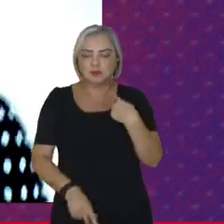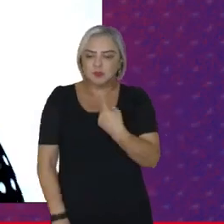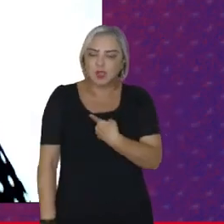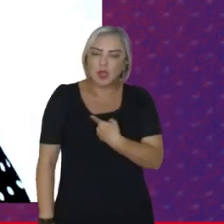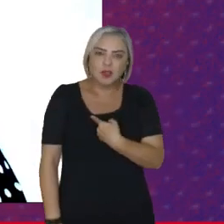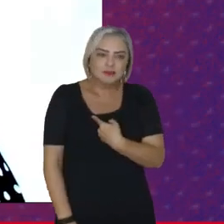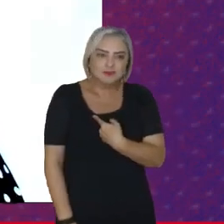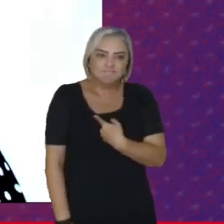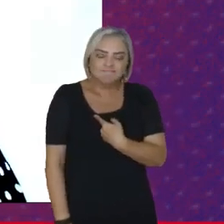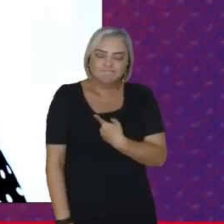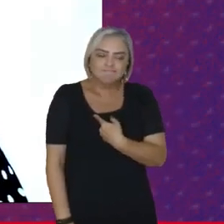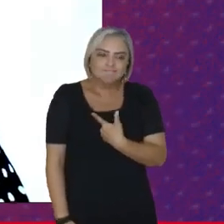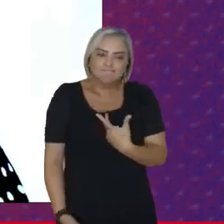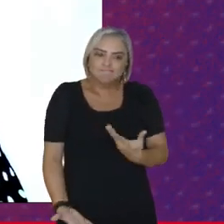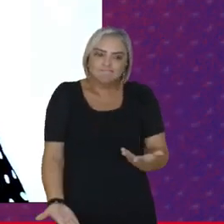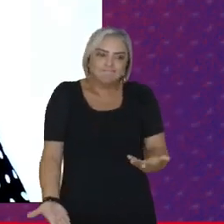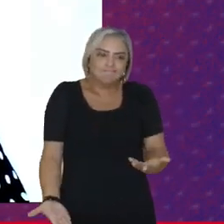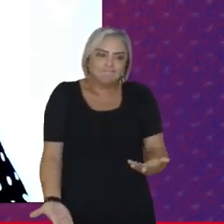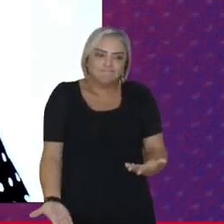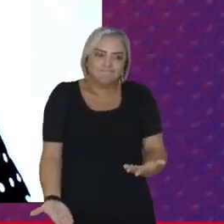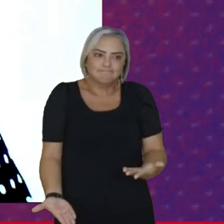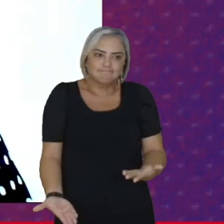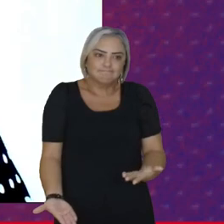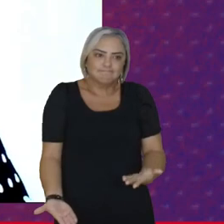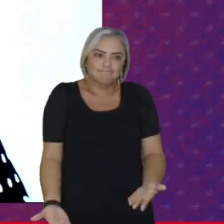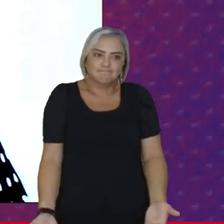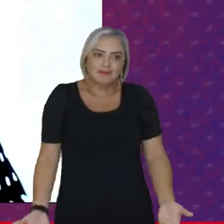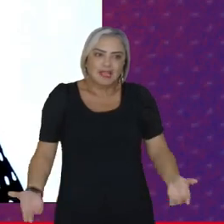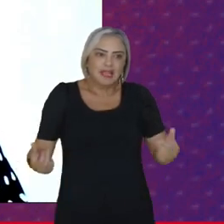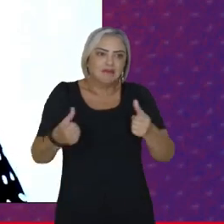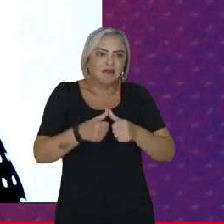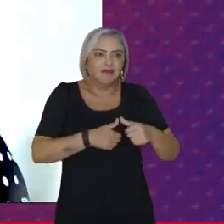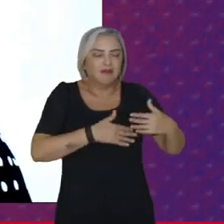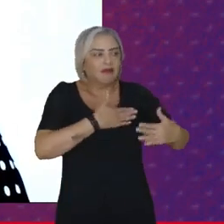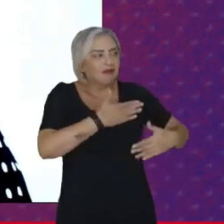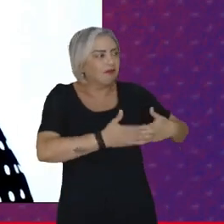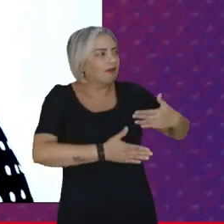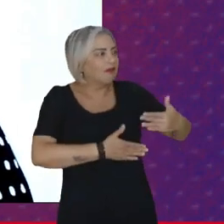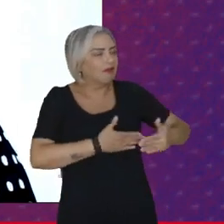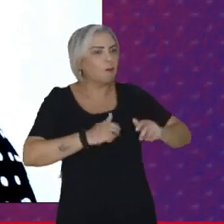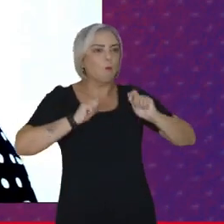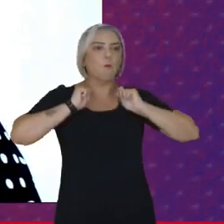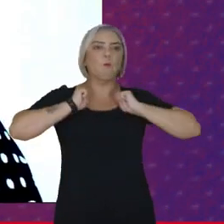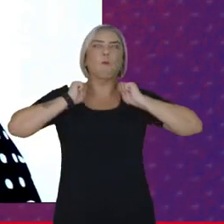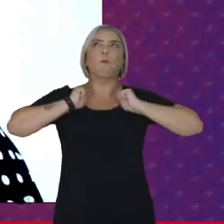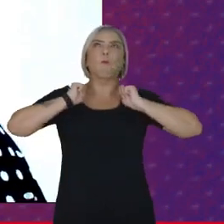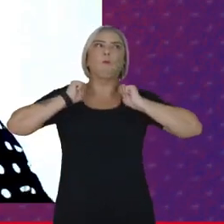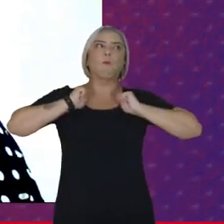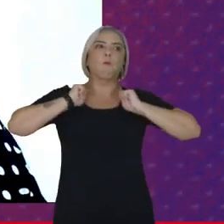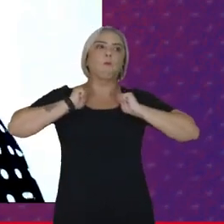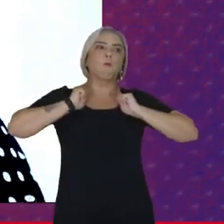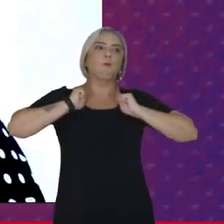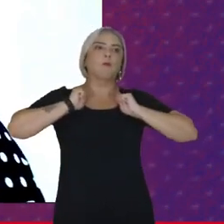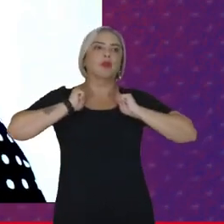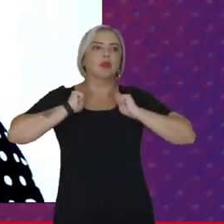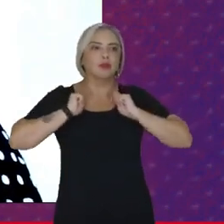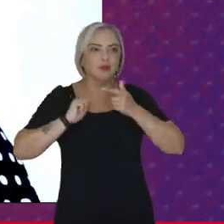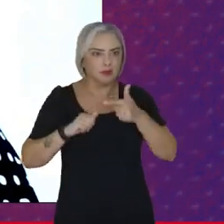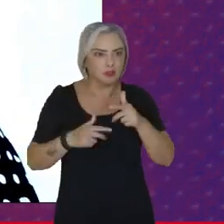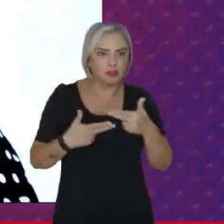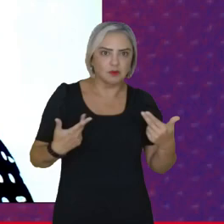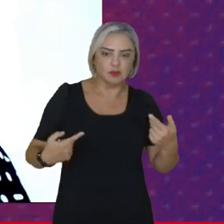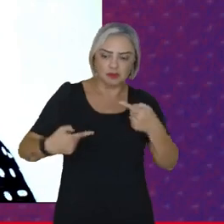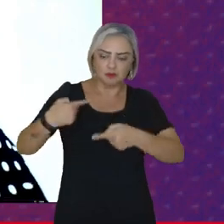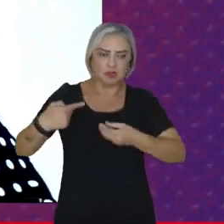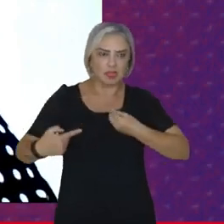gente vai ficar nesse processo de uma forma passiva. E outra coisa, na política, na